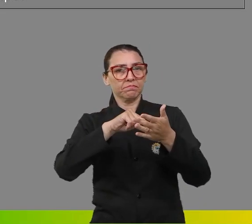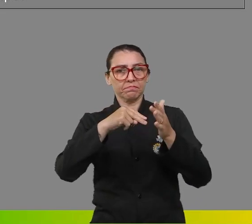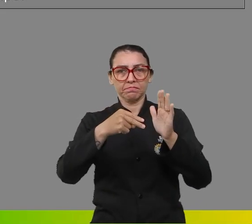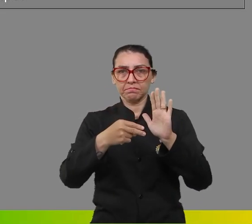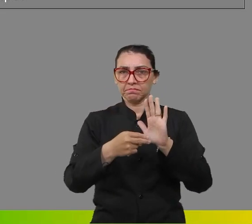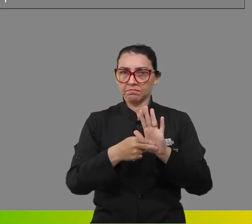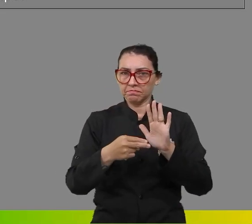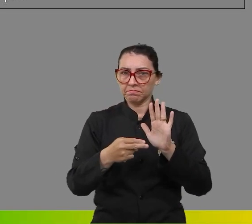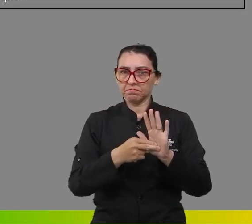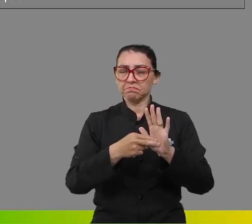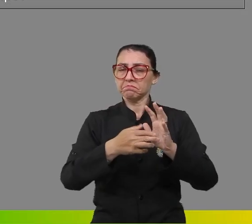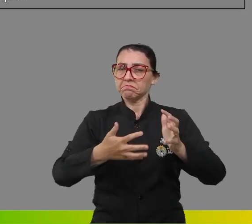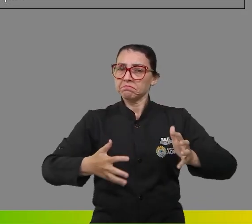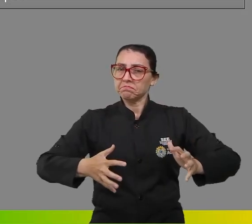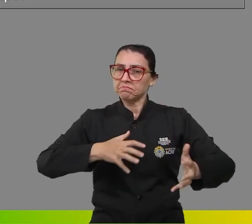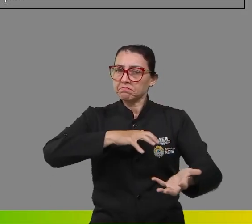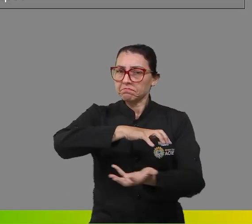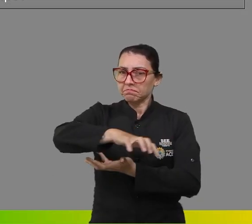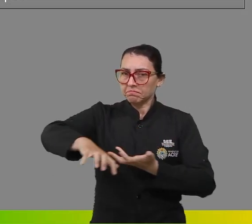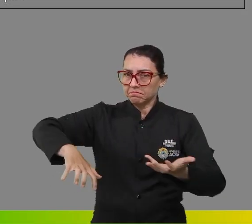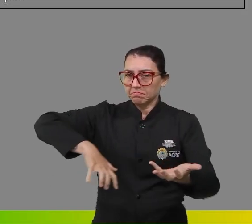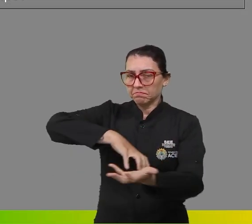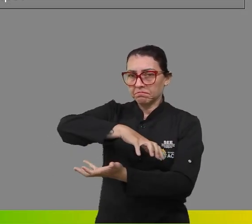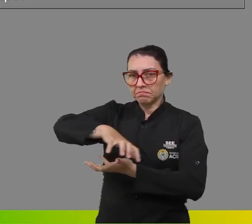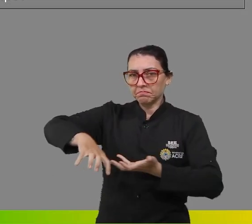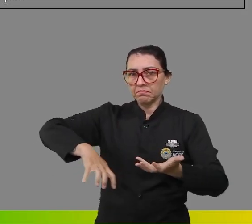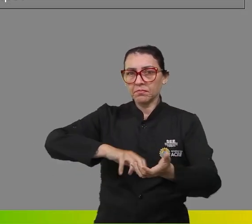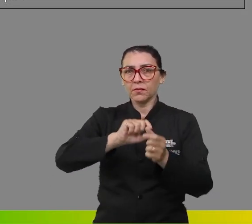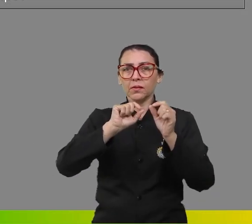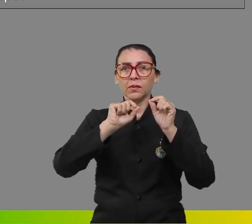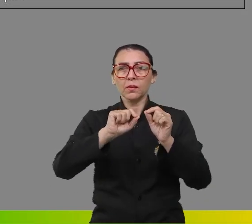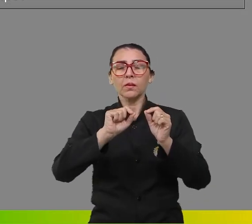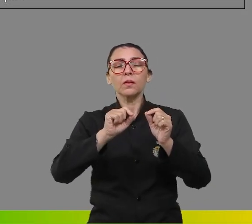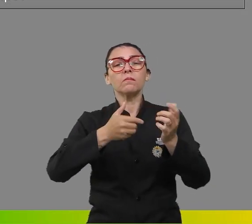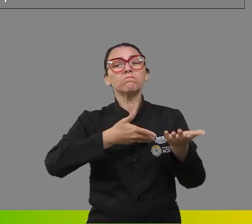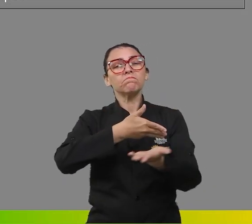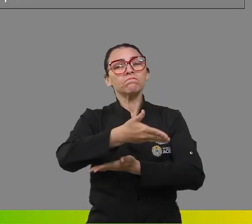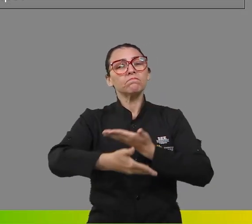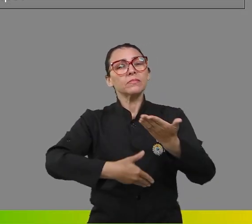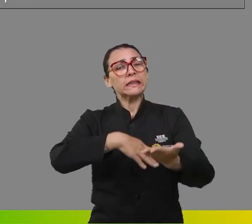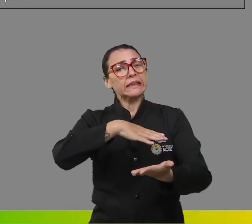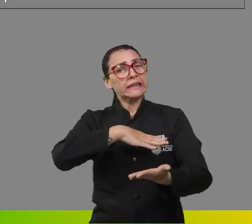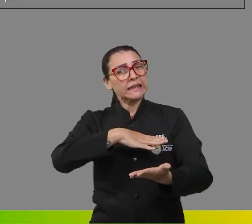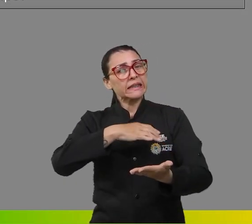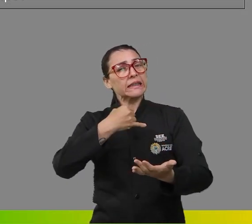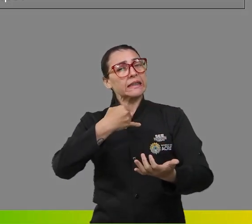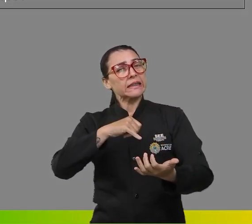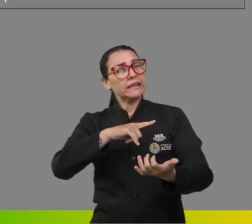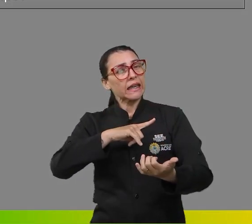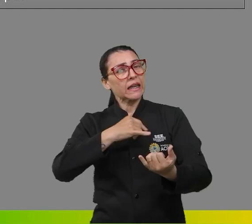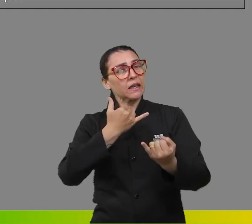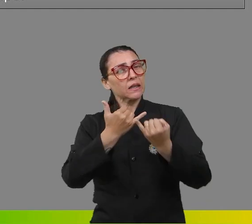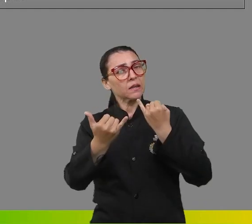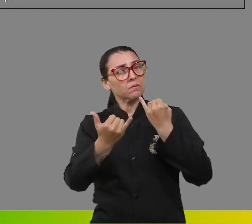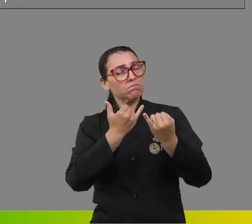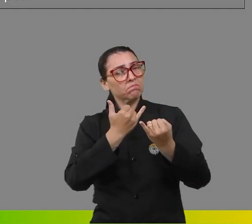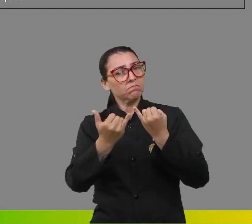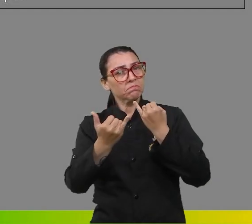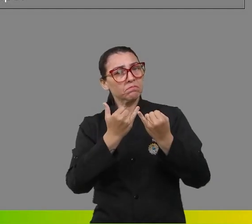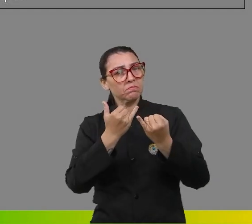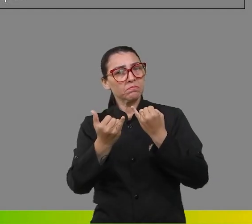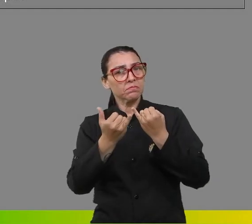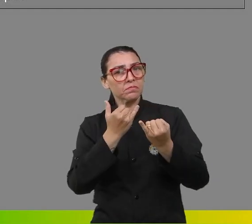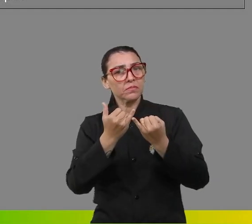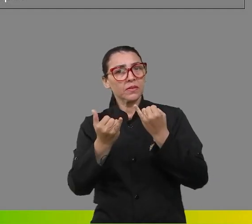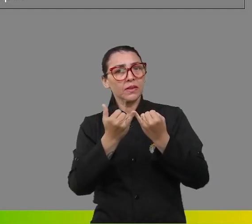Seja qual for o tipo de manifestação, o que as intervenções urbanas têm em comum é a efemeridade,